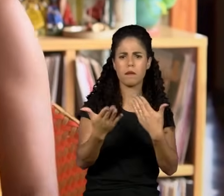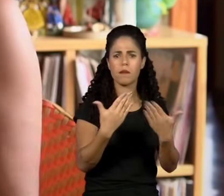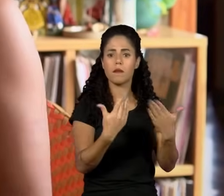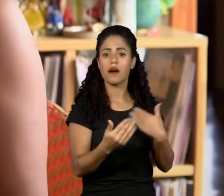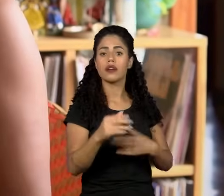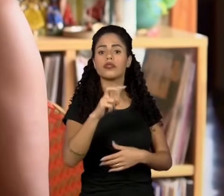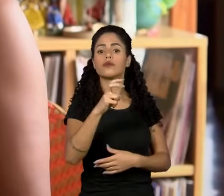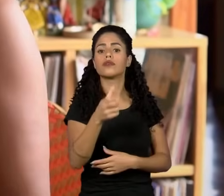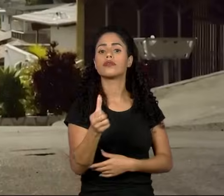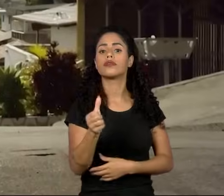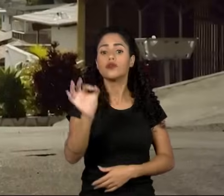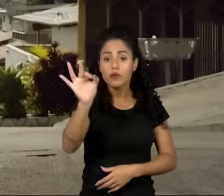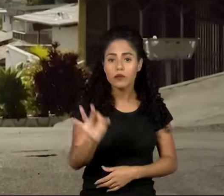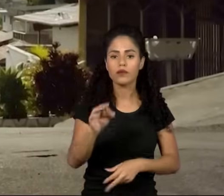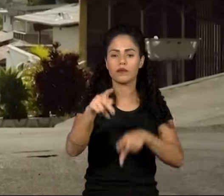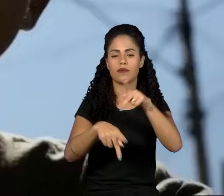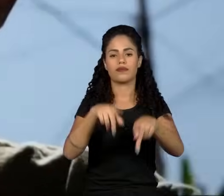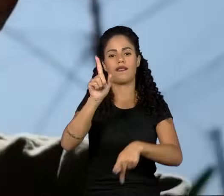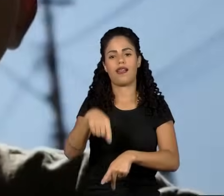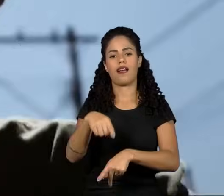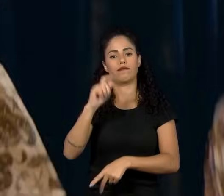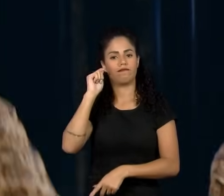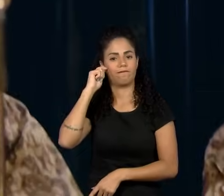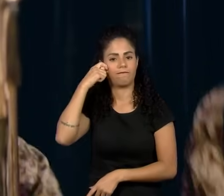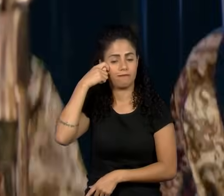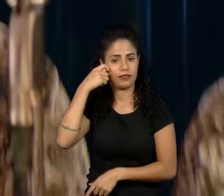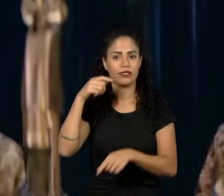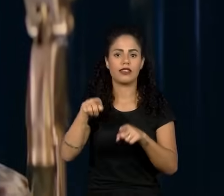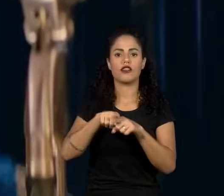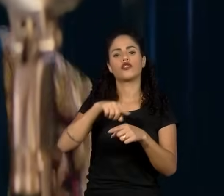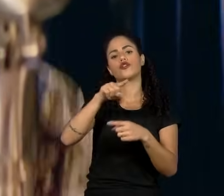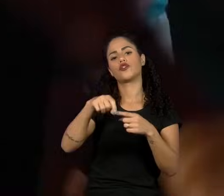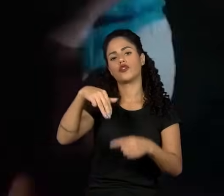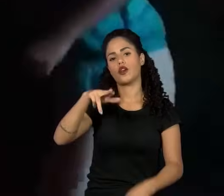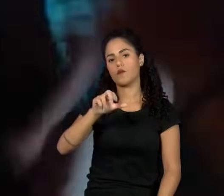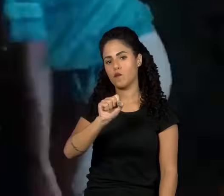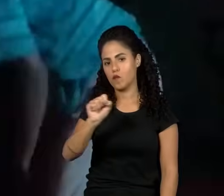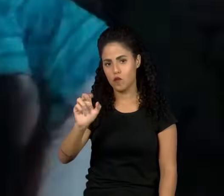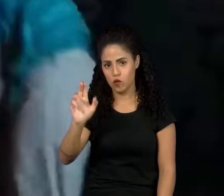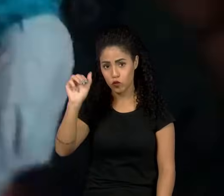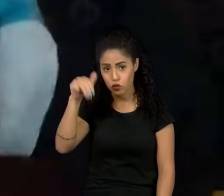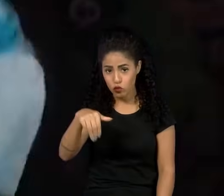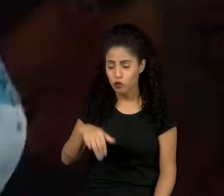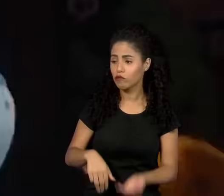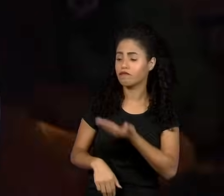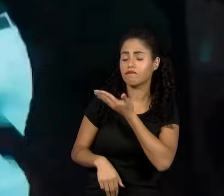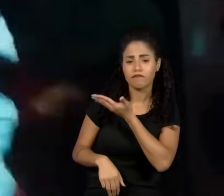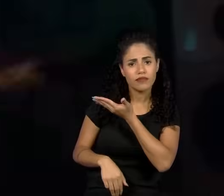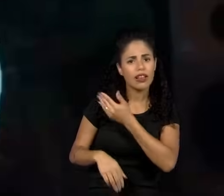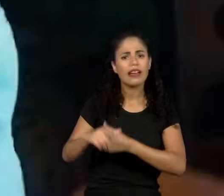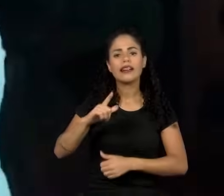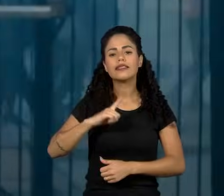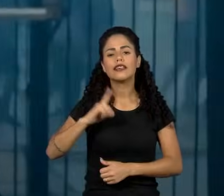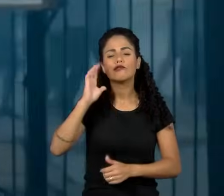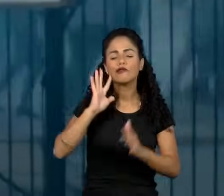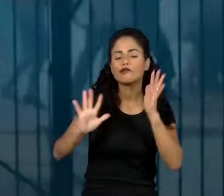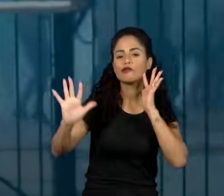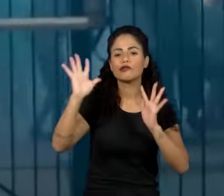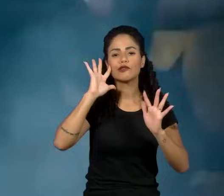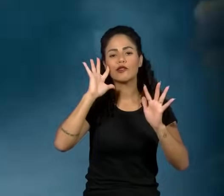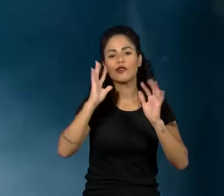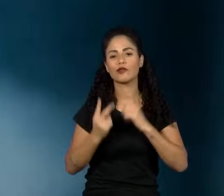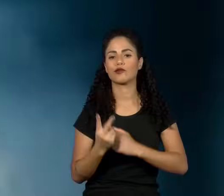da população brasileira. A gente tem Martim, a gente tem Mussum, a gente tem Nosso Sonho,